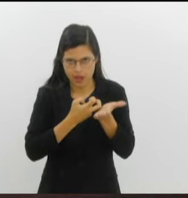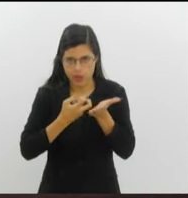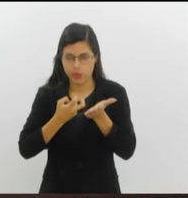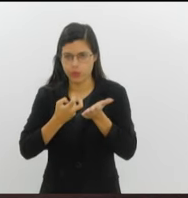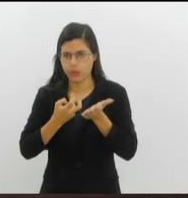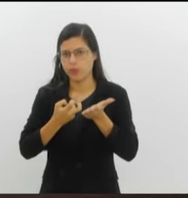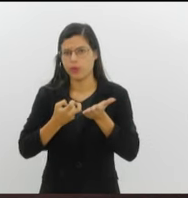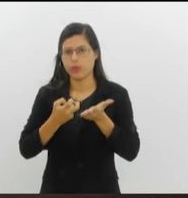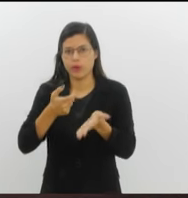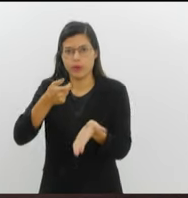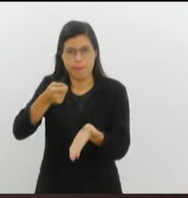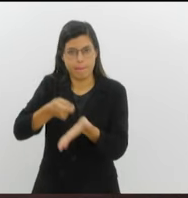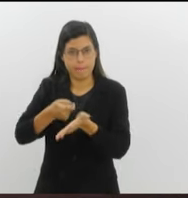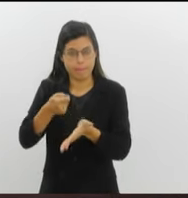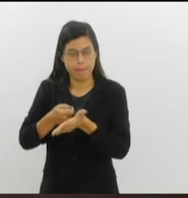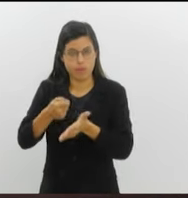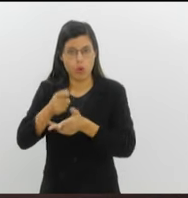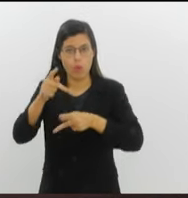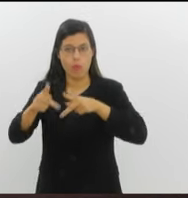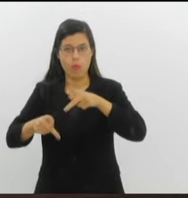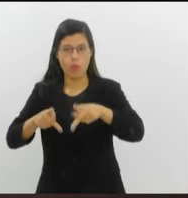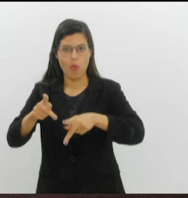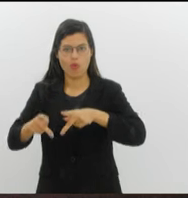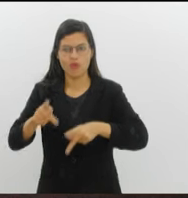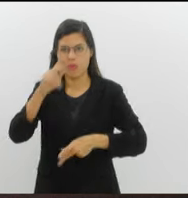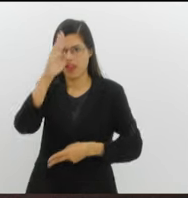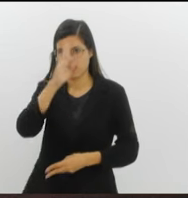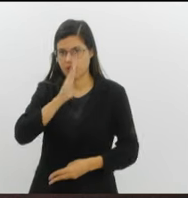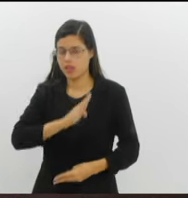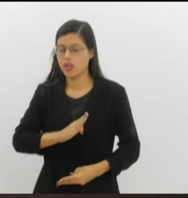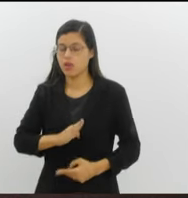que se impõe à população brasileira,